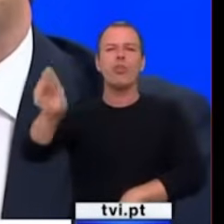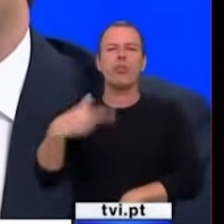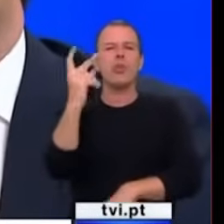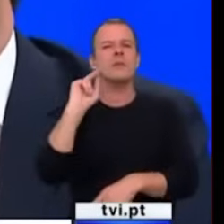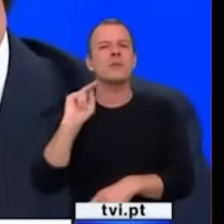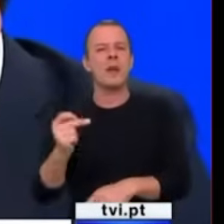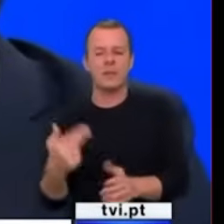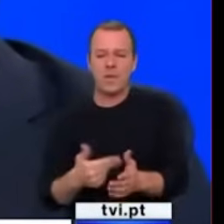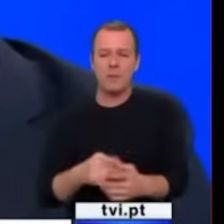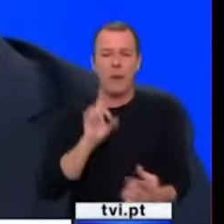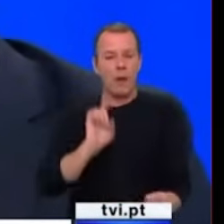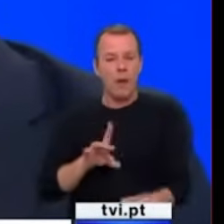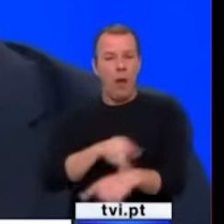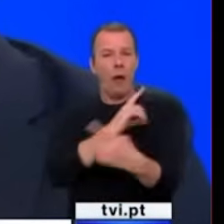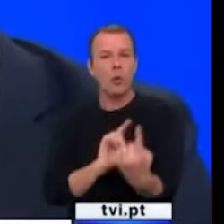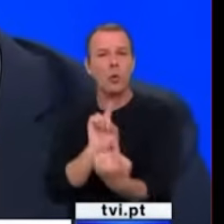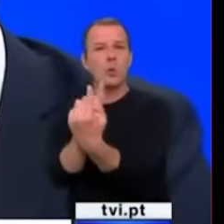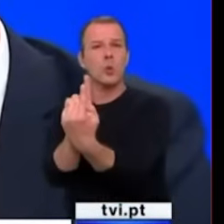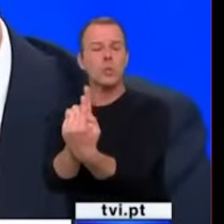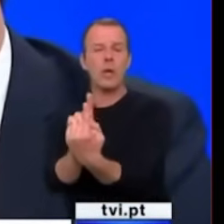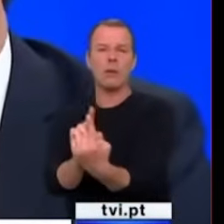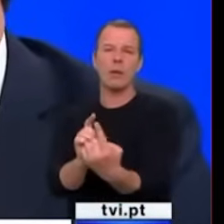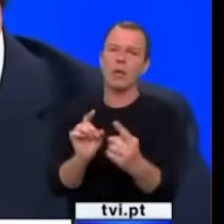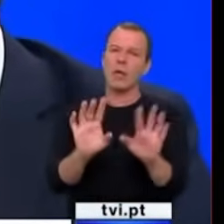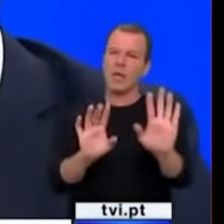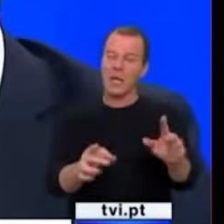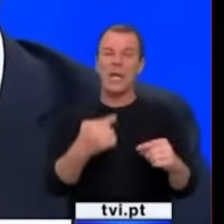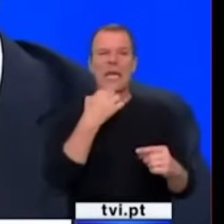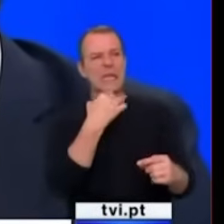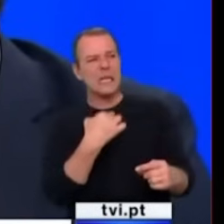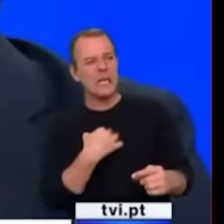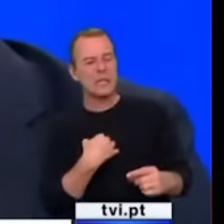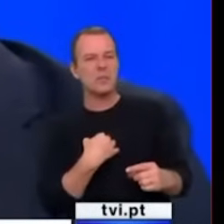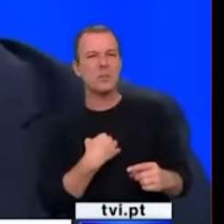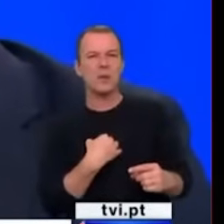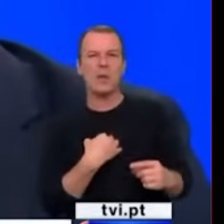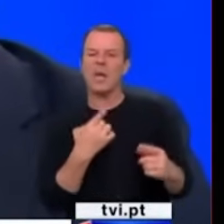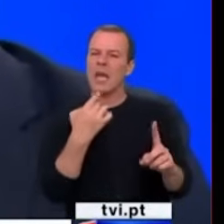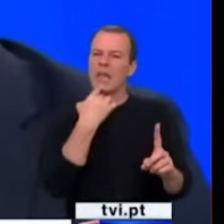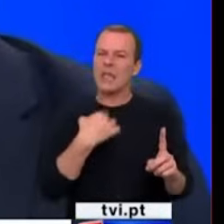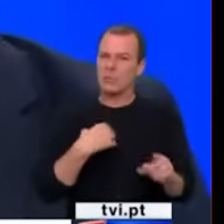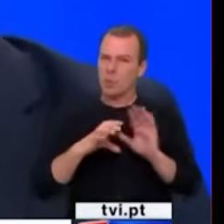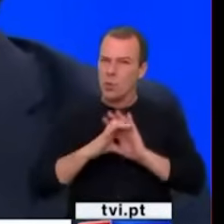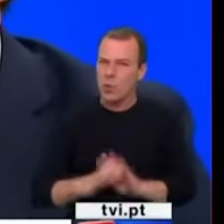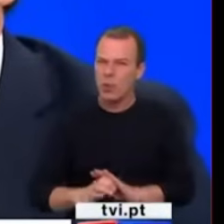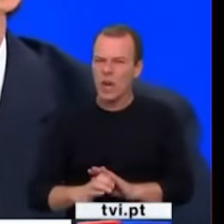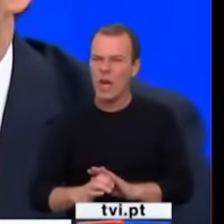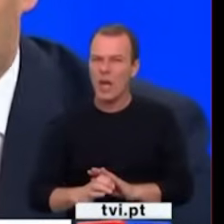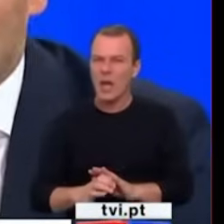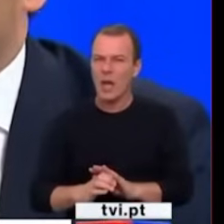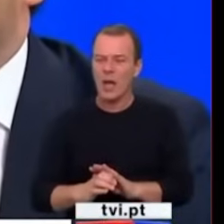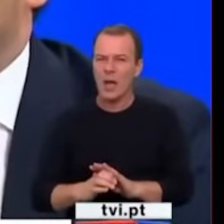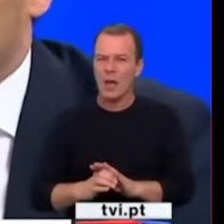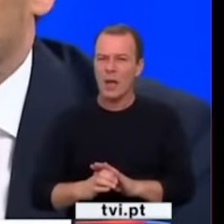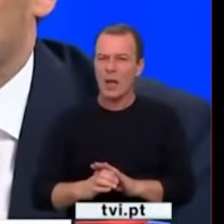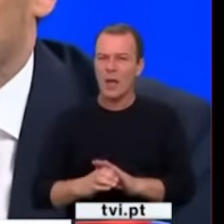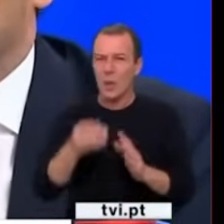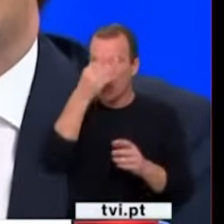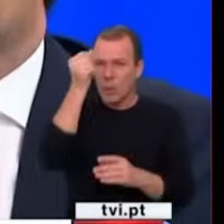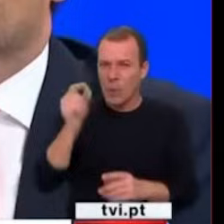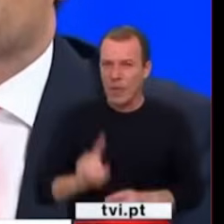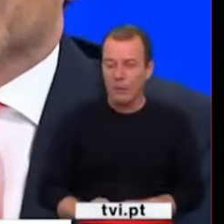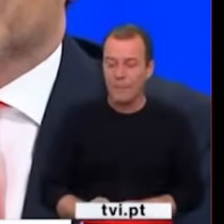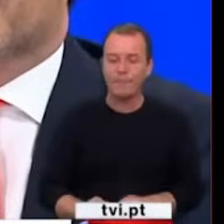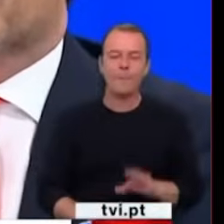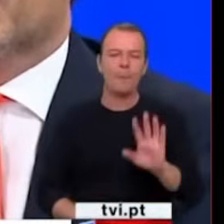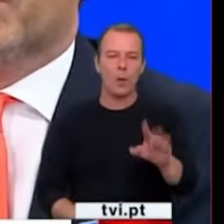apresenta-se aqui a dizer dizer que o chega desculpa lá Desculpa lá e apresenta-se aqui a dizer que o chega não tem soluções P Sant eu vou lhe dar um número que